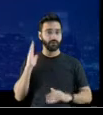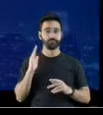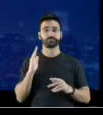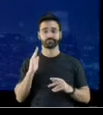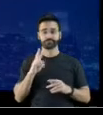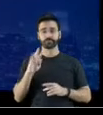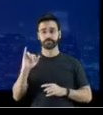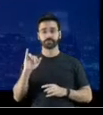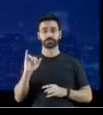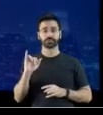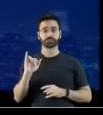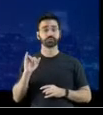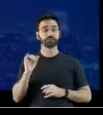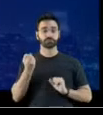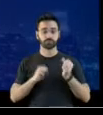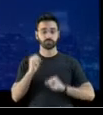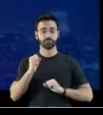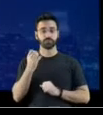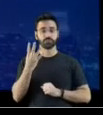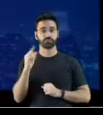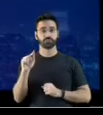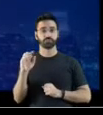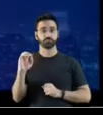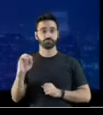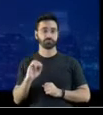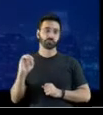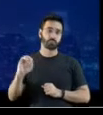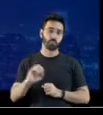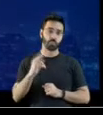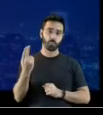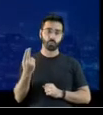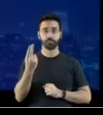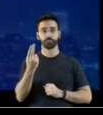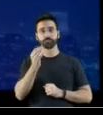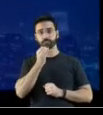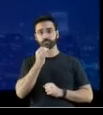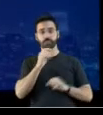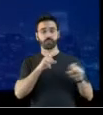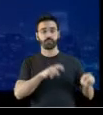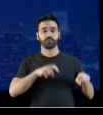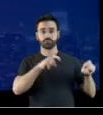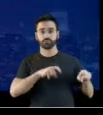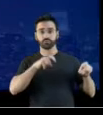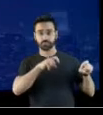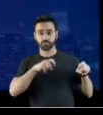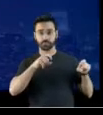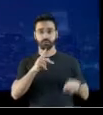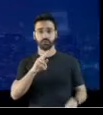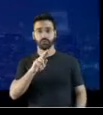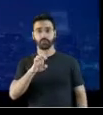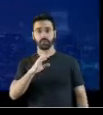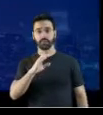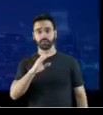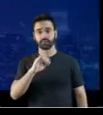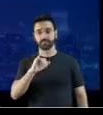seja, para a indústria 4.0, ou para agricultura de precisão,